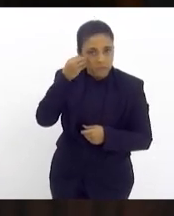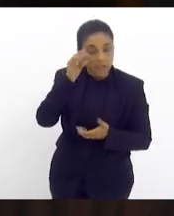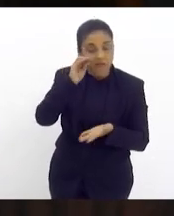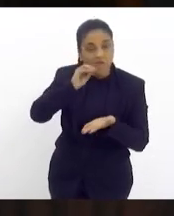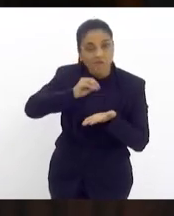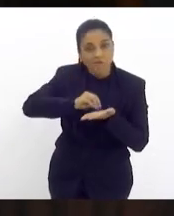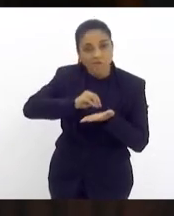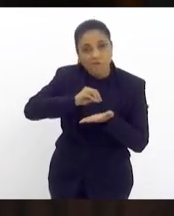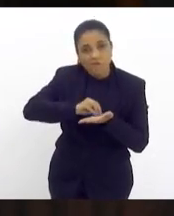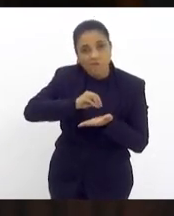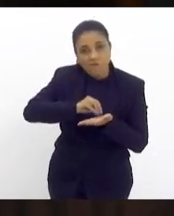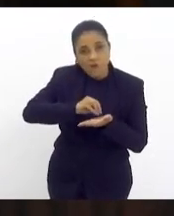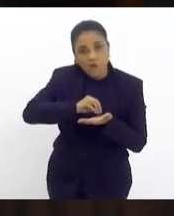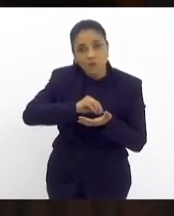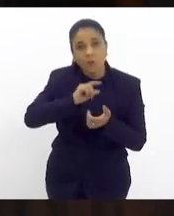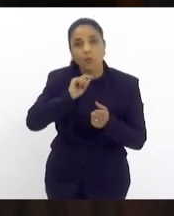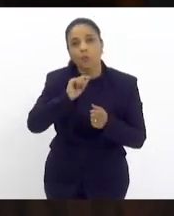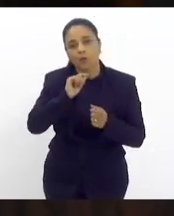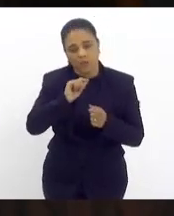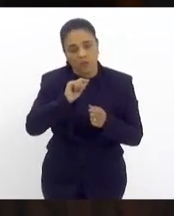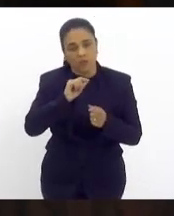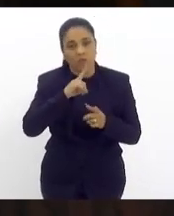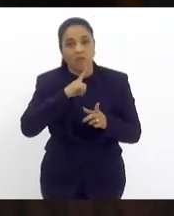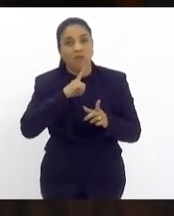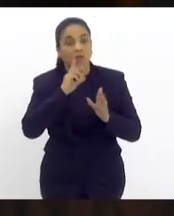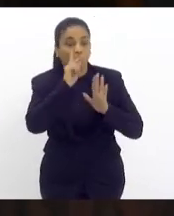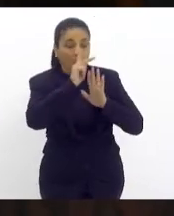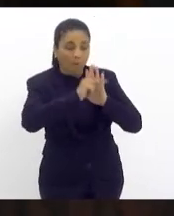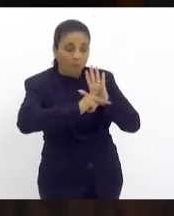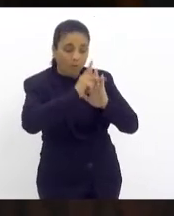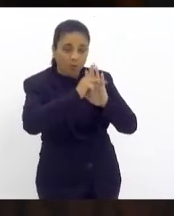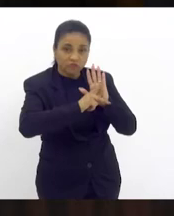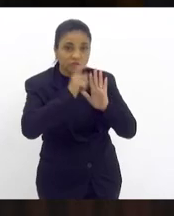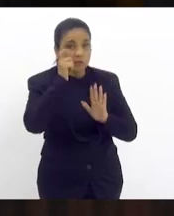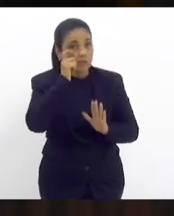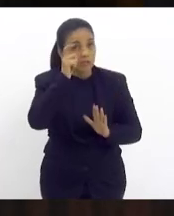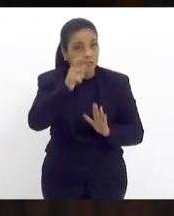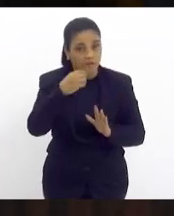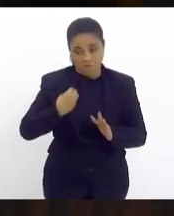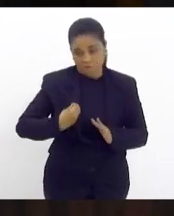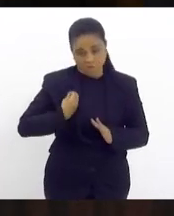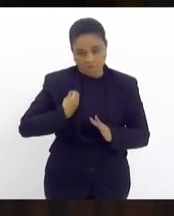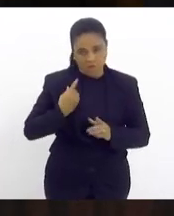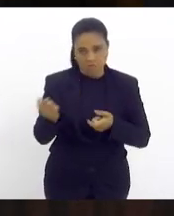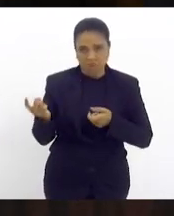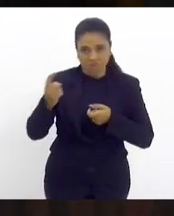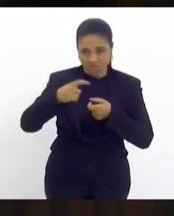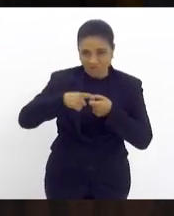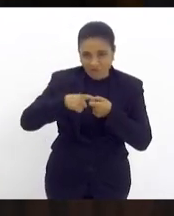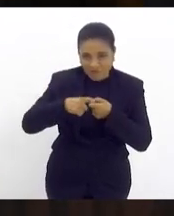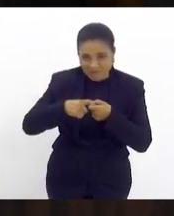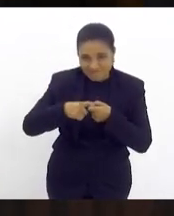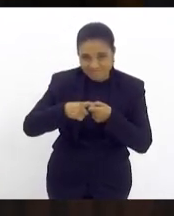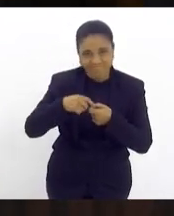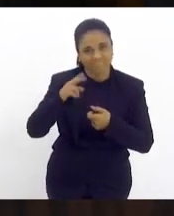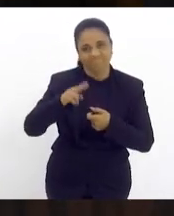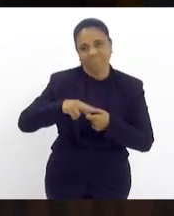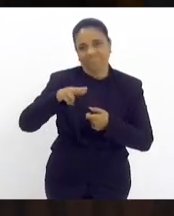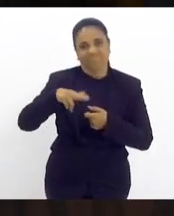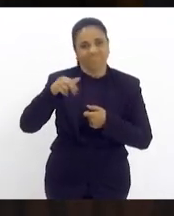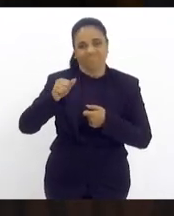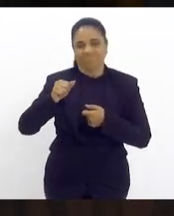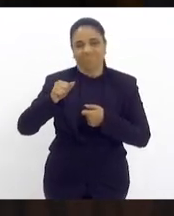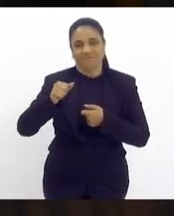faltando isso esse projeto é muito interessante que vida a gente não traz de volta tá vida